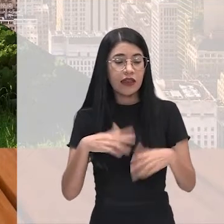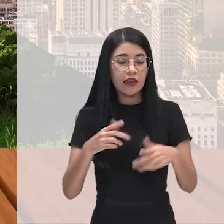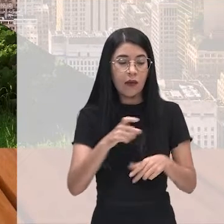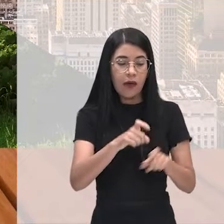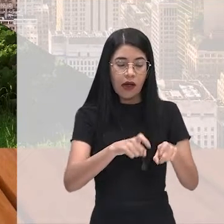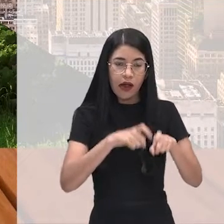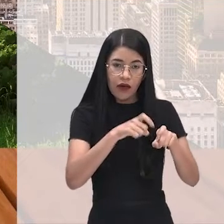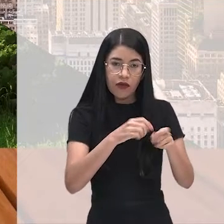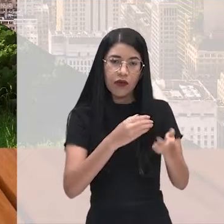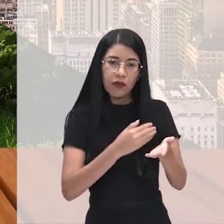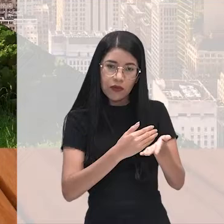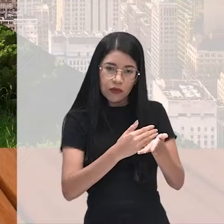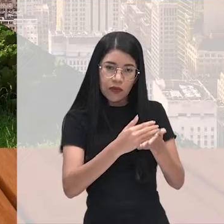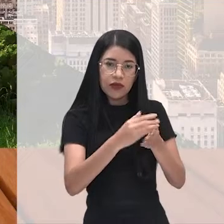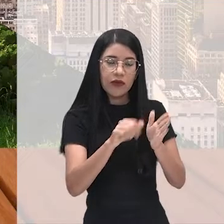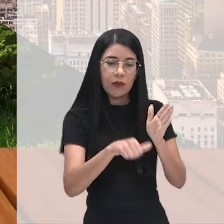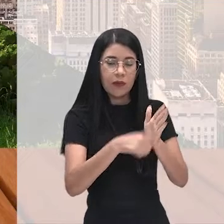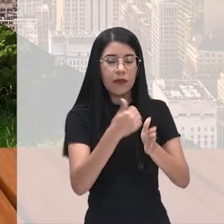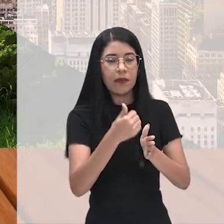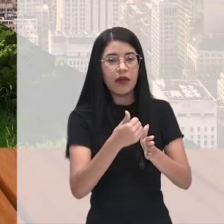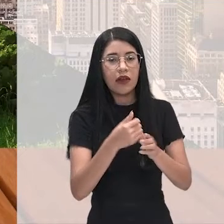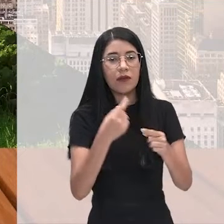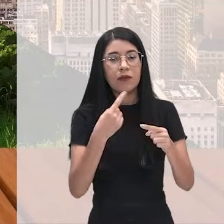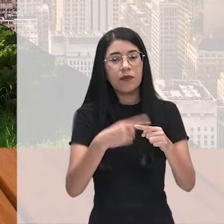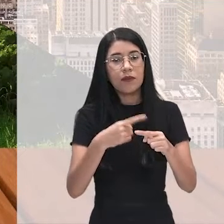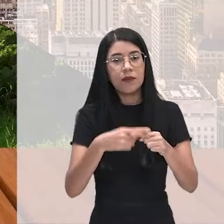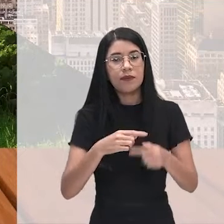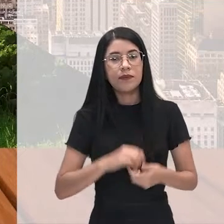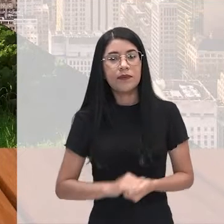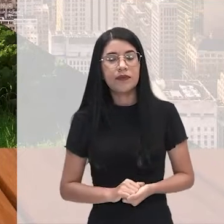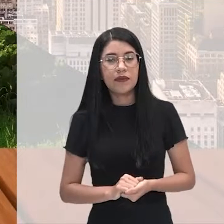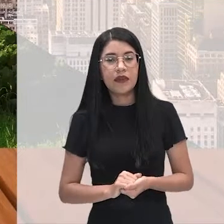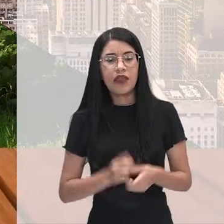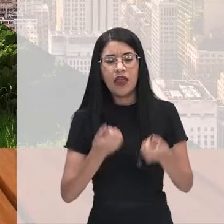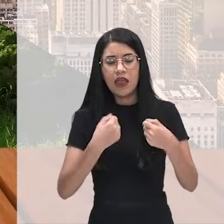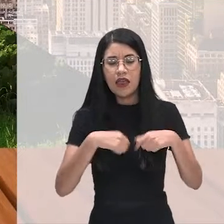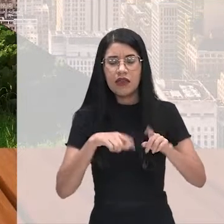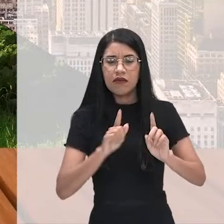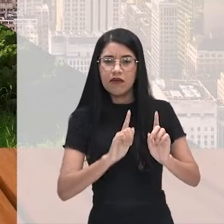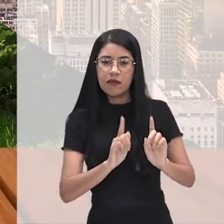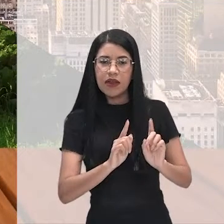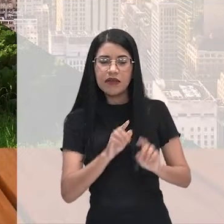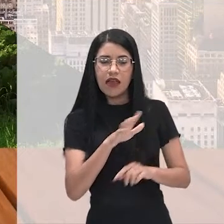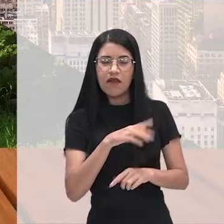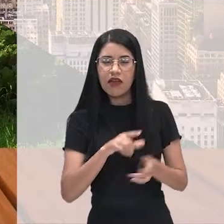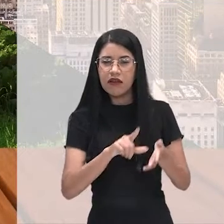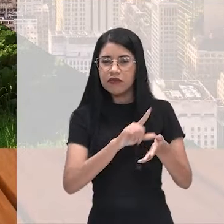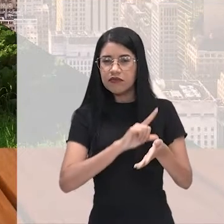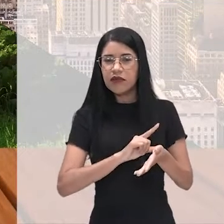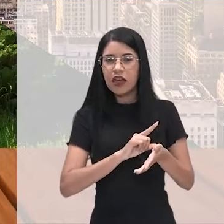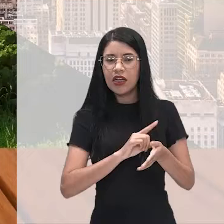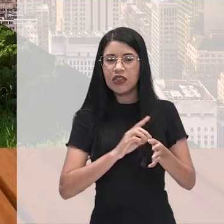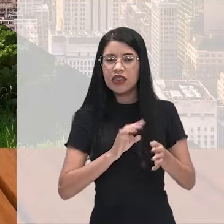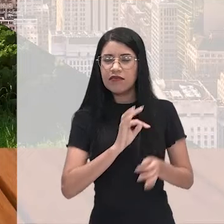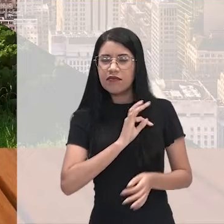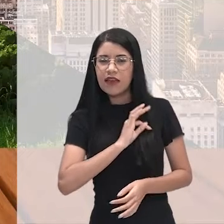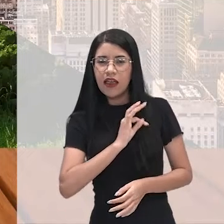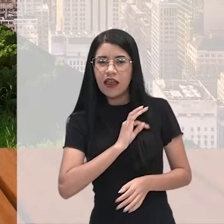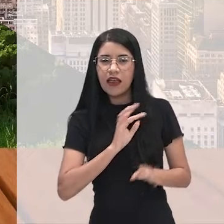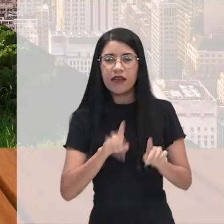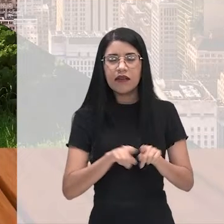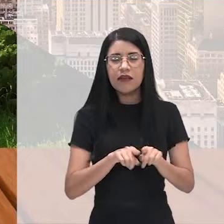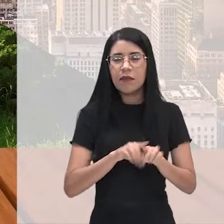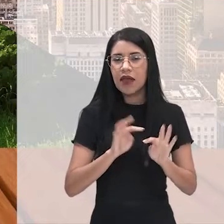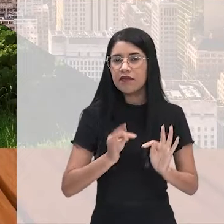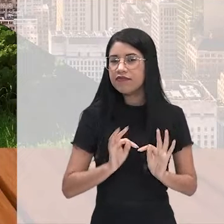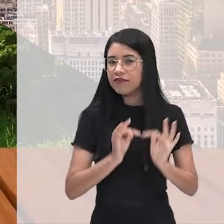surge primeiro em decorrência de não precisar ali, naquele momento, de muita técnica e conhecimento tecnológico,